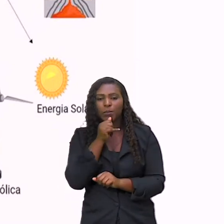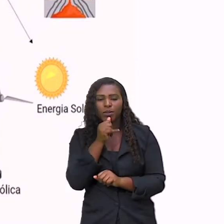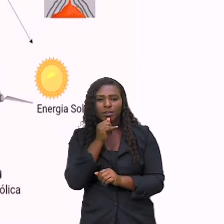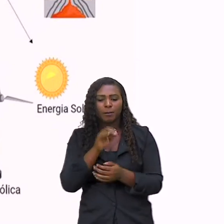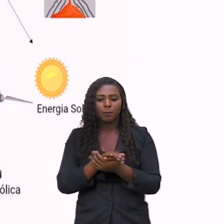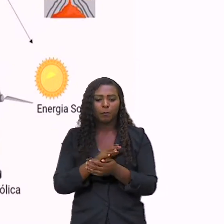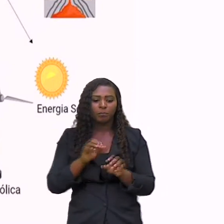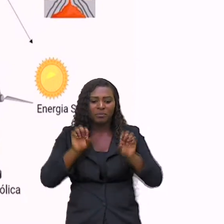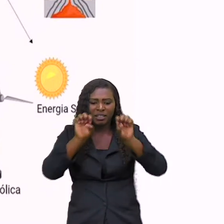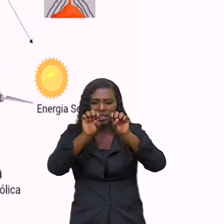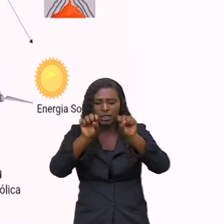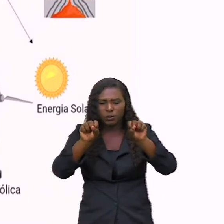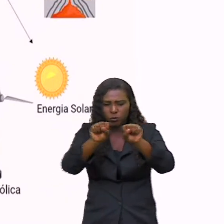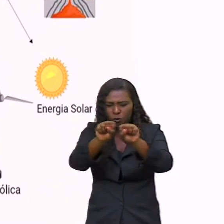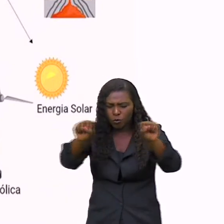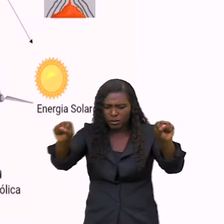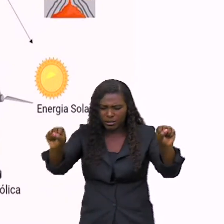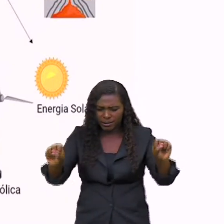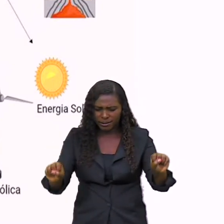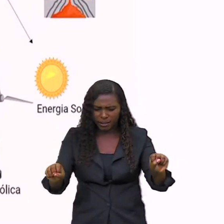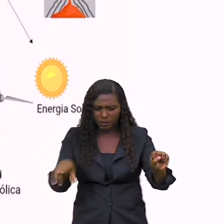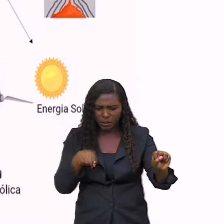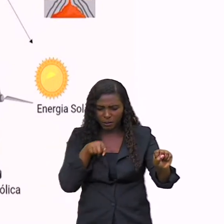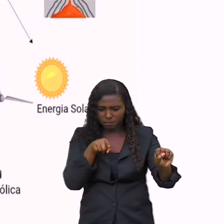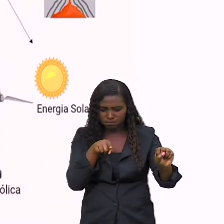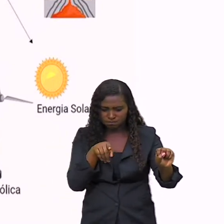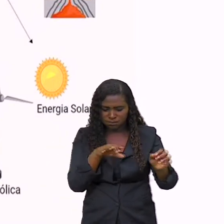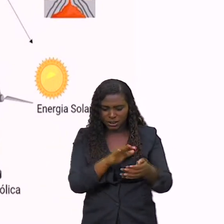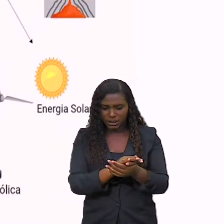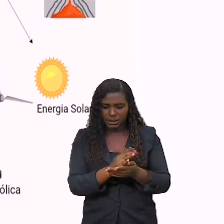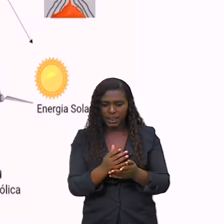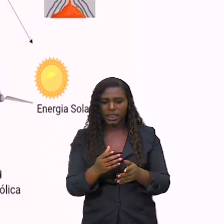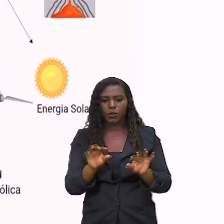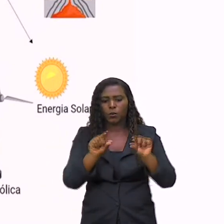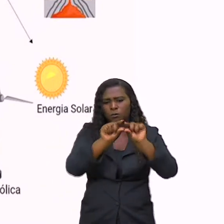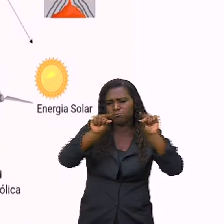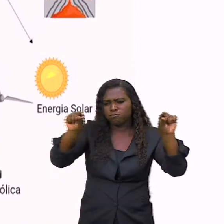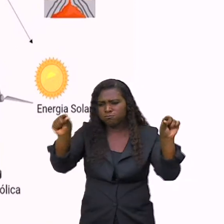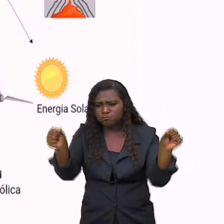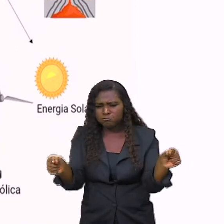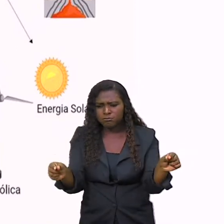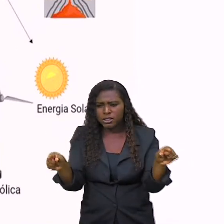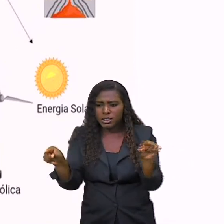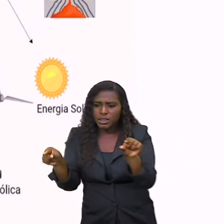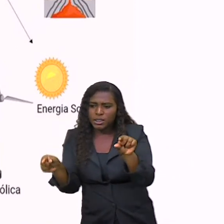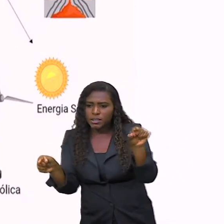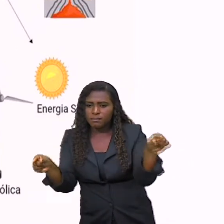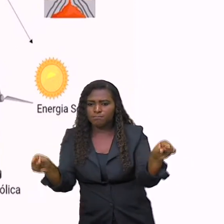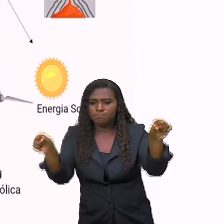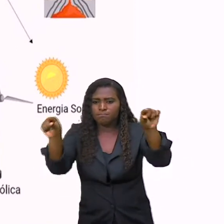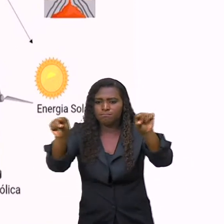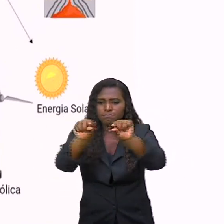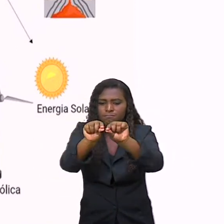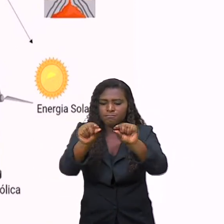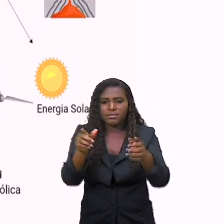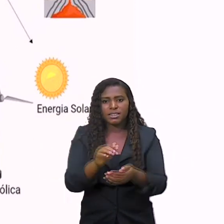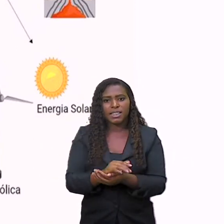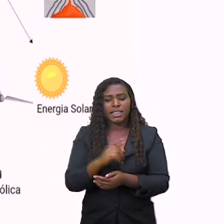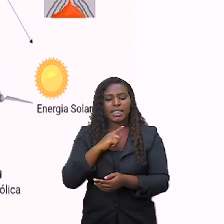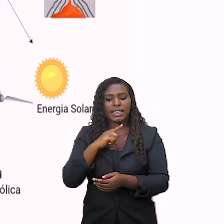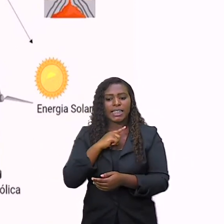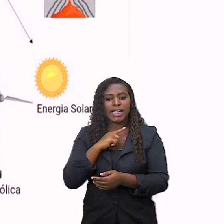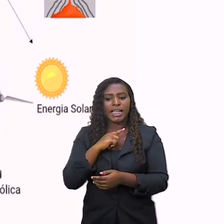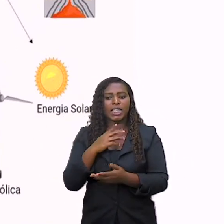sistema, sua energia interna pode ser calculada a partir de um múltiplo inteiro dessa expressão. E